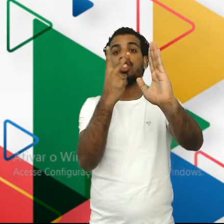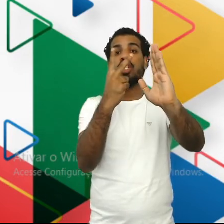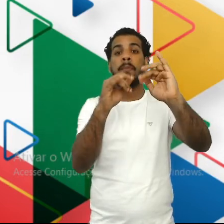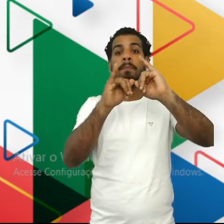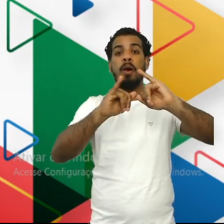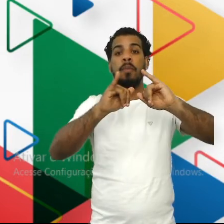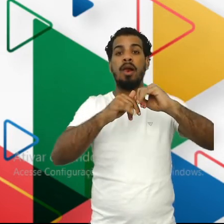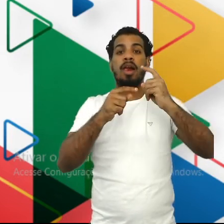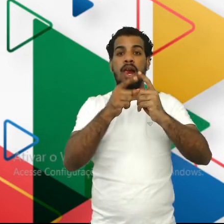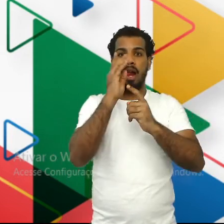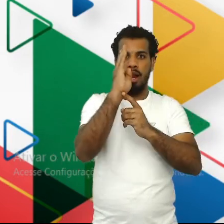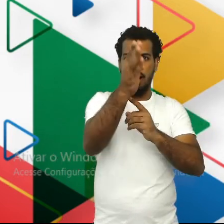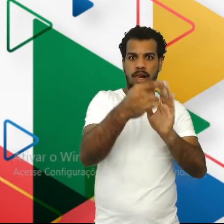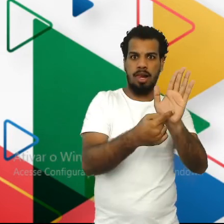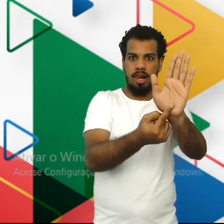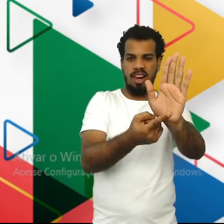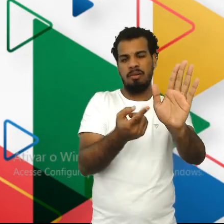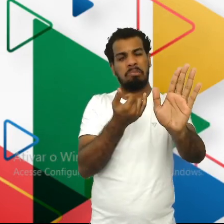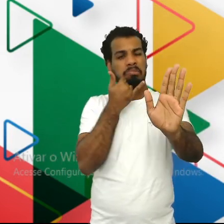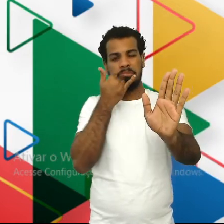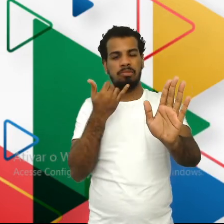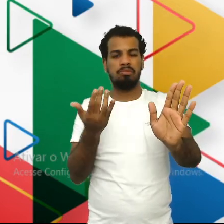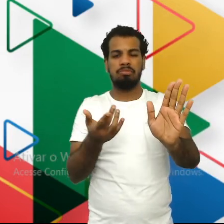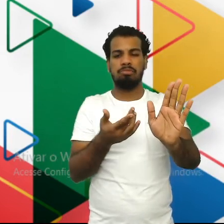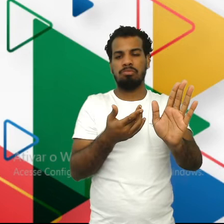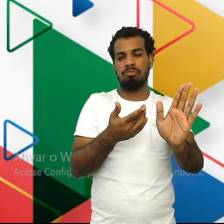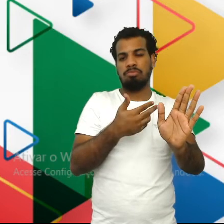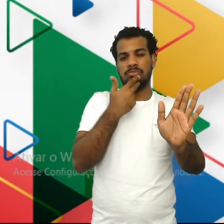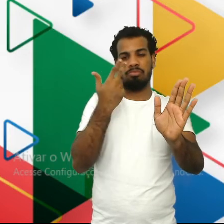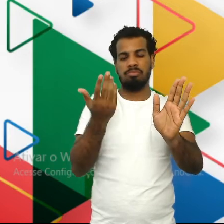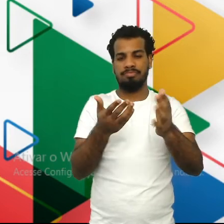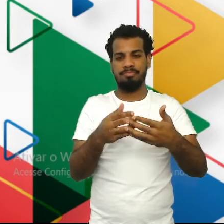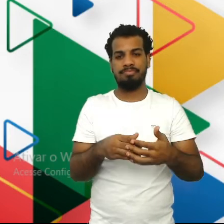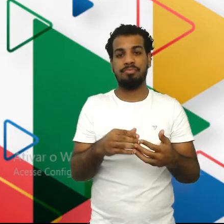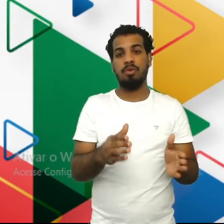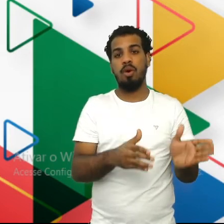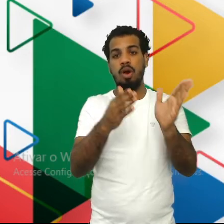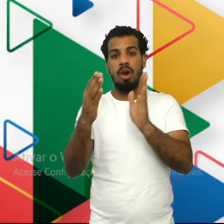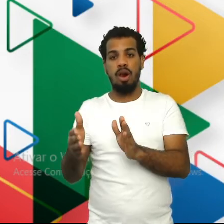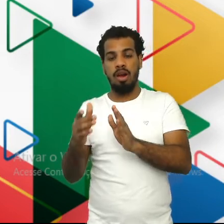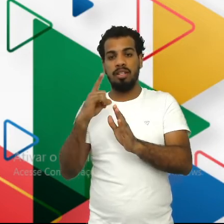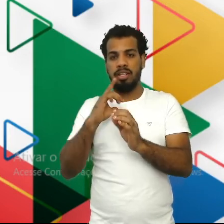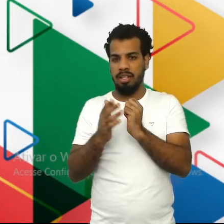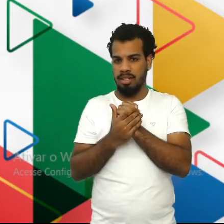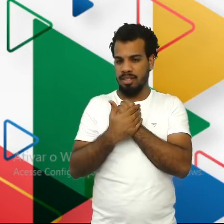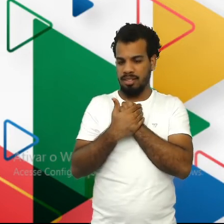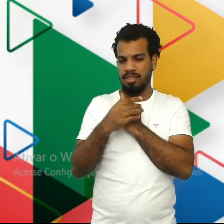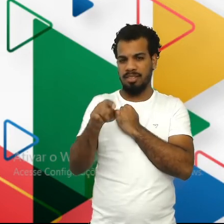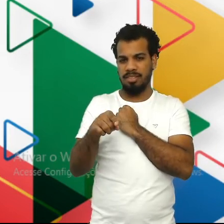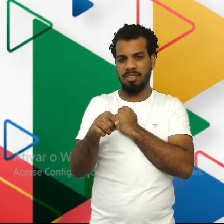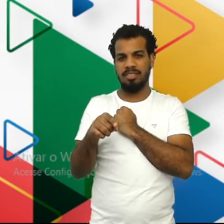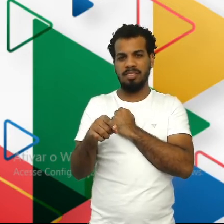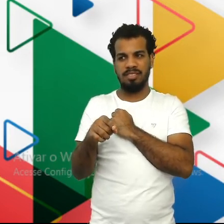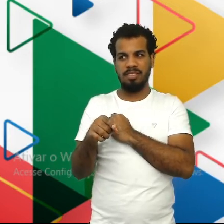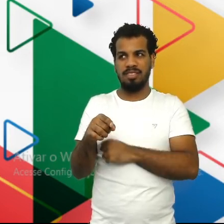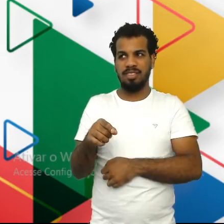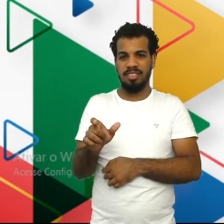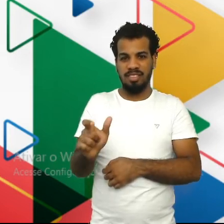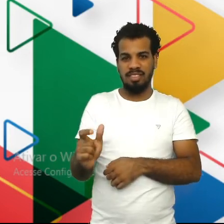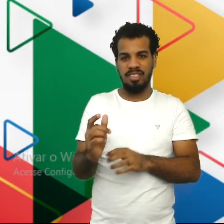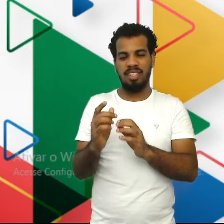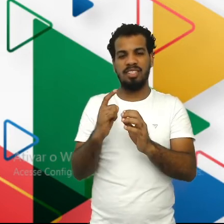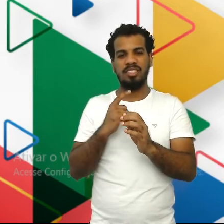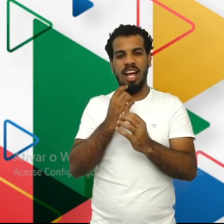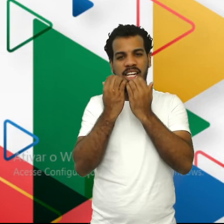Uma de propaganda direta e outra é o que a gente chama de merchandising, né? Que aparece ali escondidinho, que é o amido de milho que está ali,